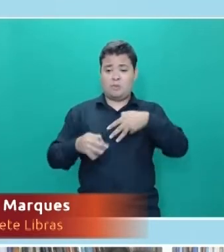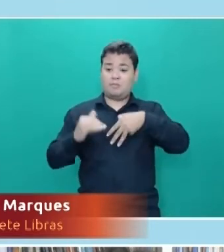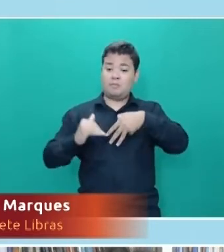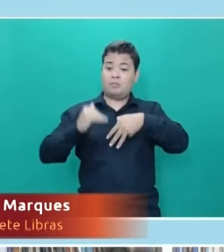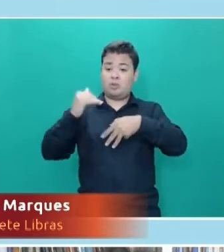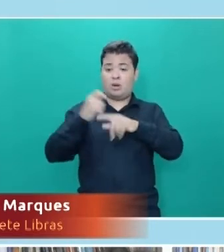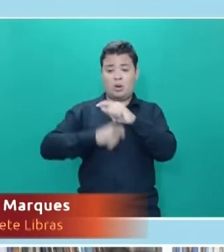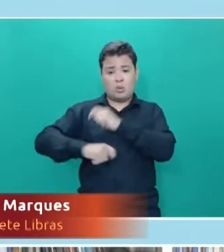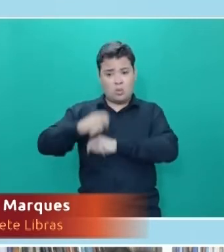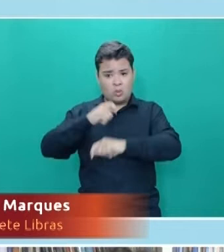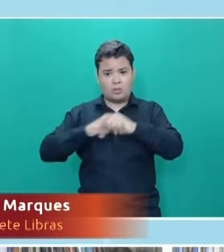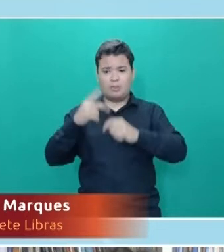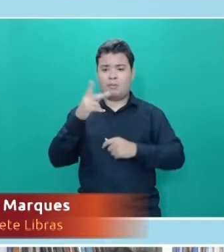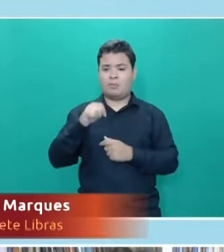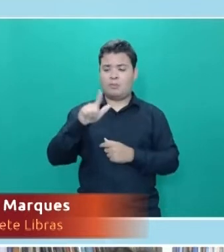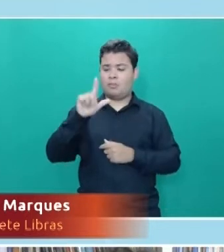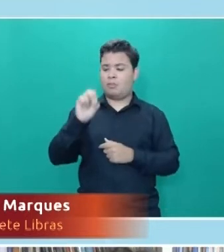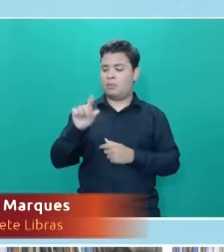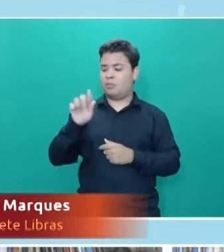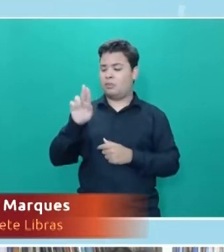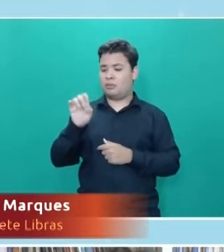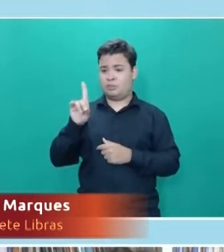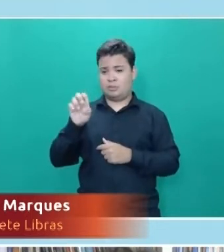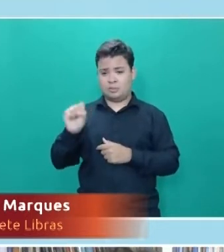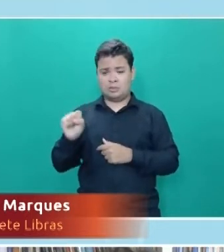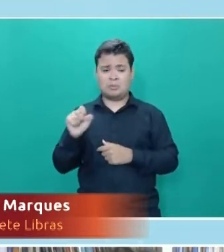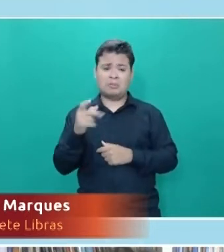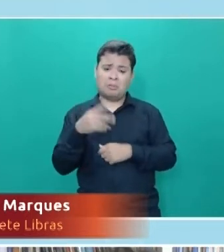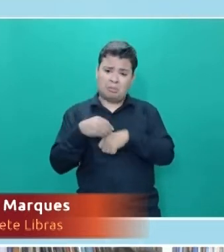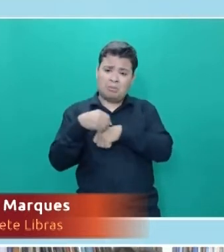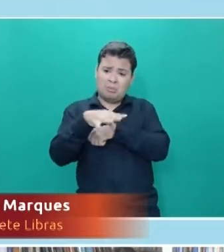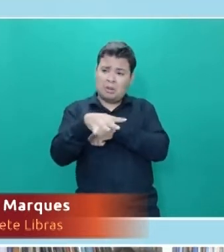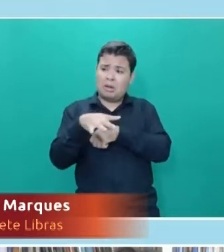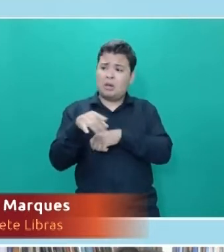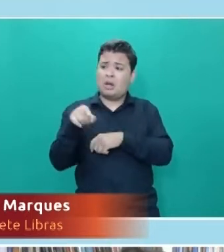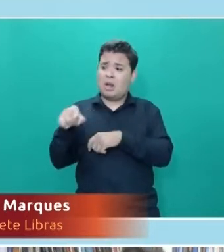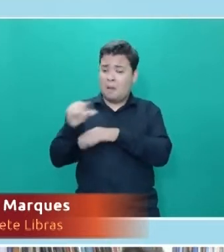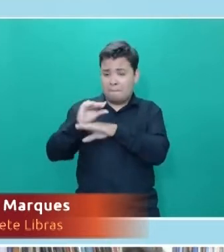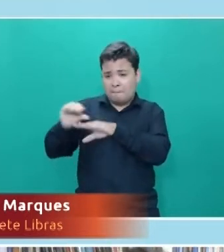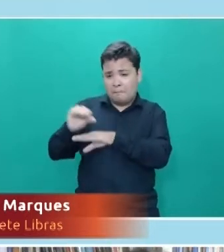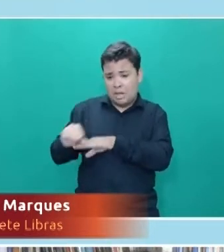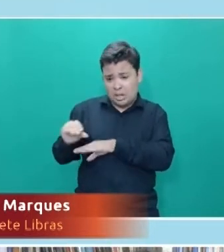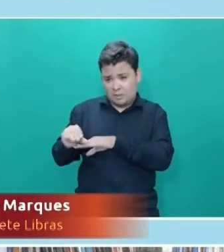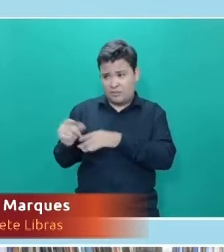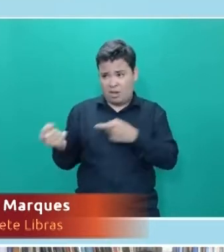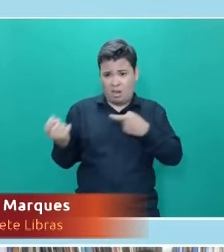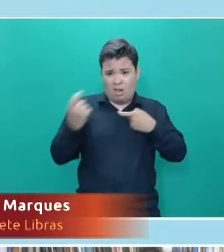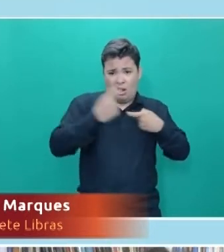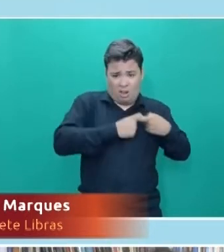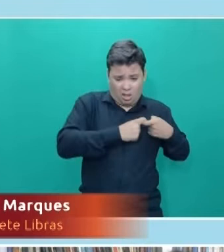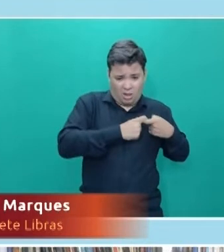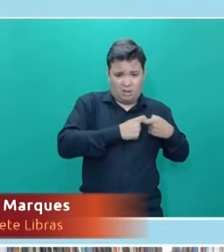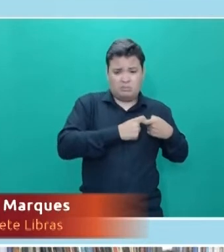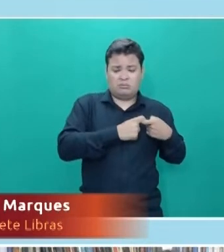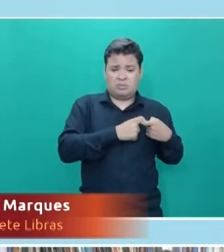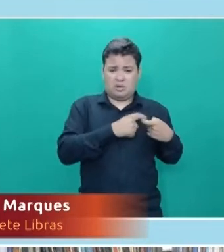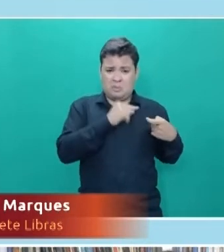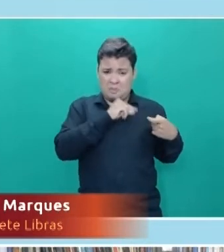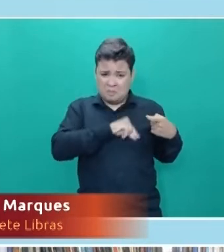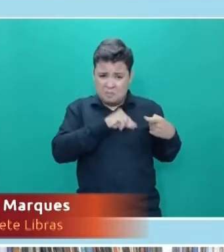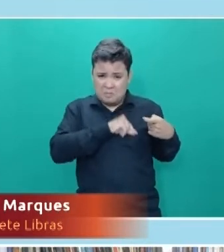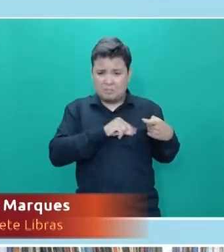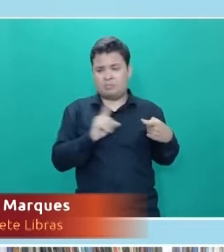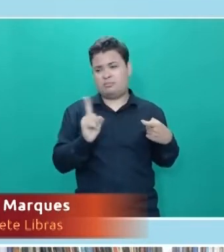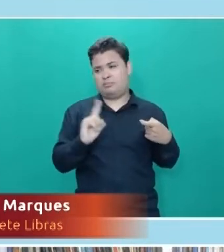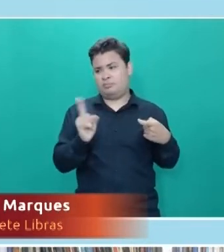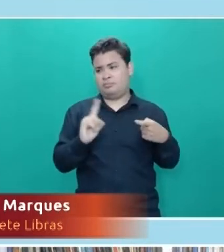ele aventou essa possibilidade de desvincular o reajuste dos benefícios do que é o reajuste hoje, já